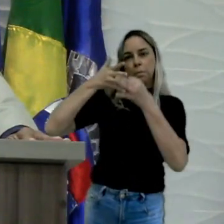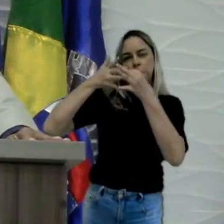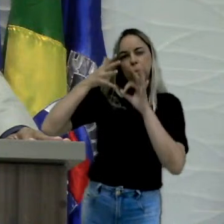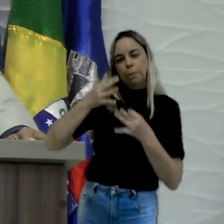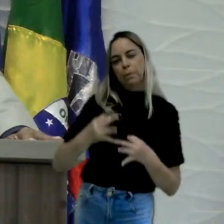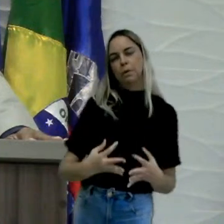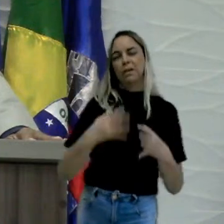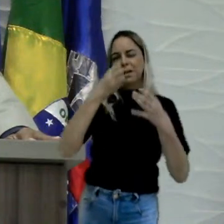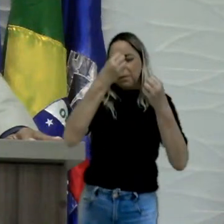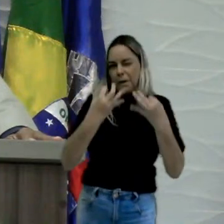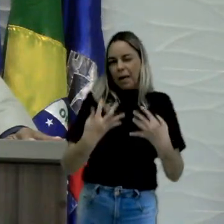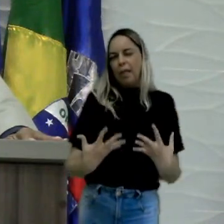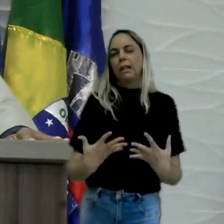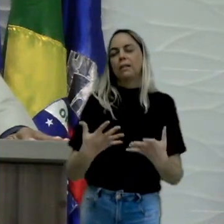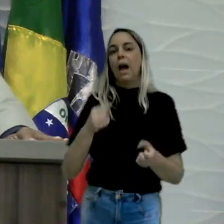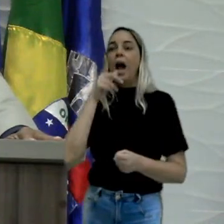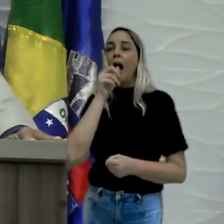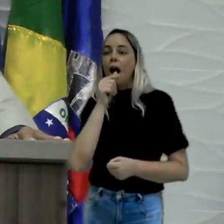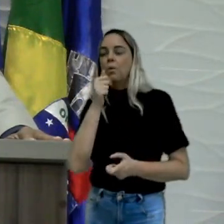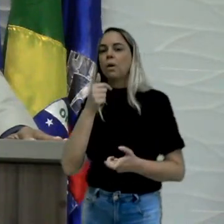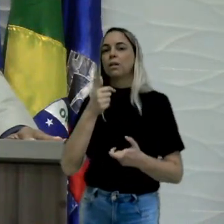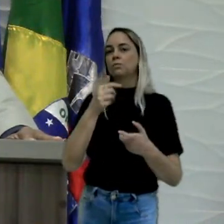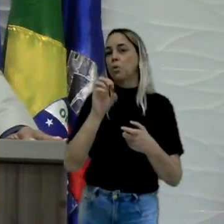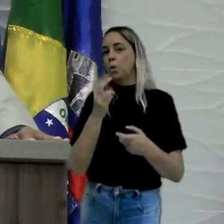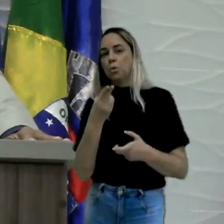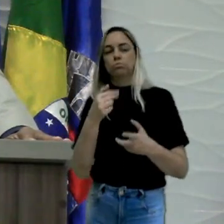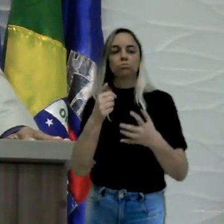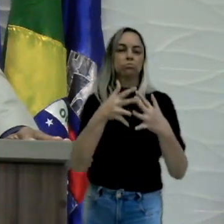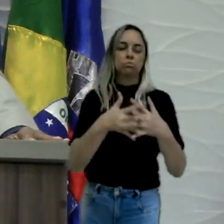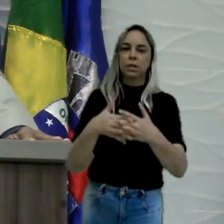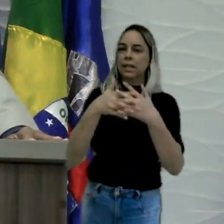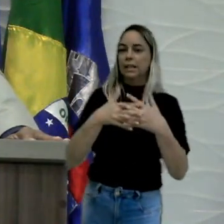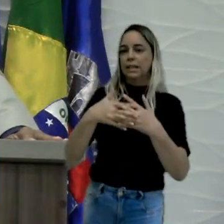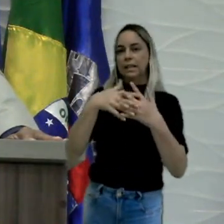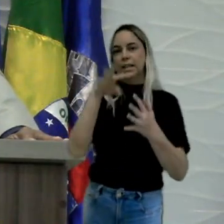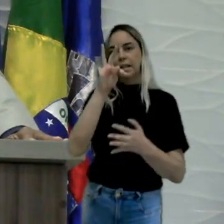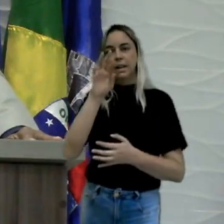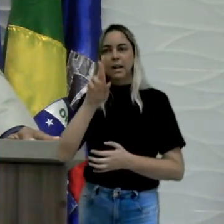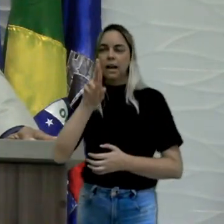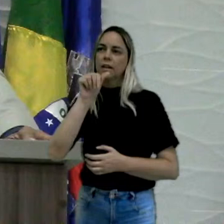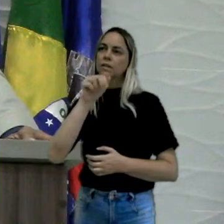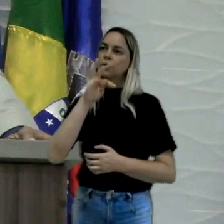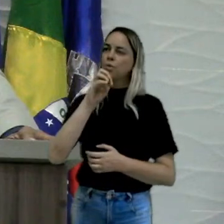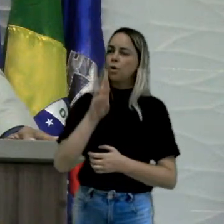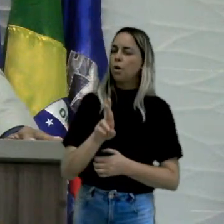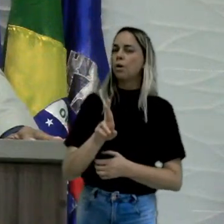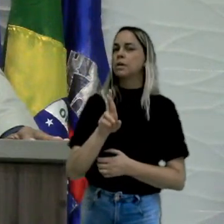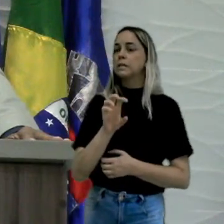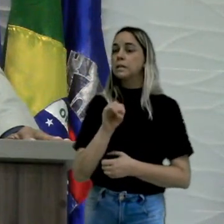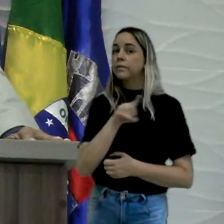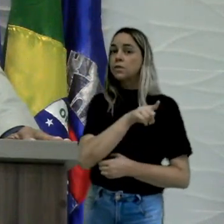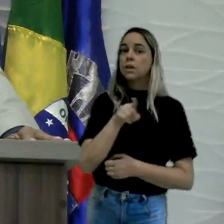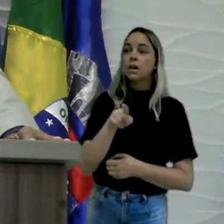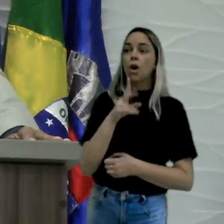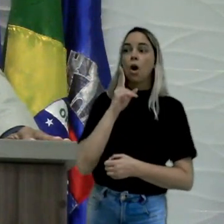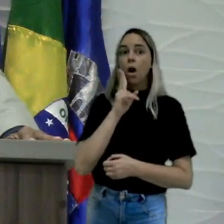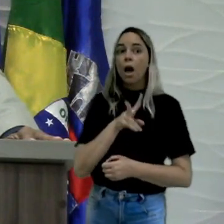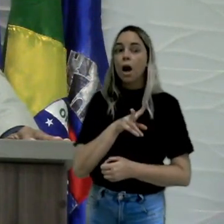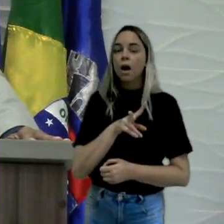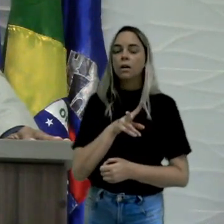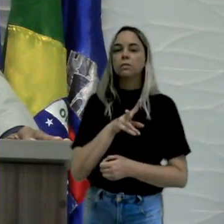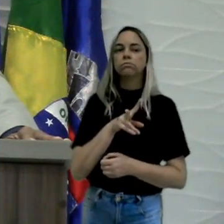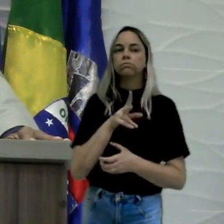de água, de trator. Se você puxar todos os discursos da